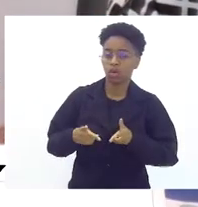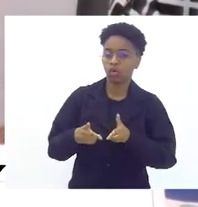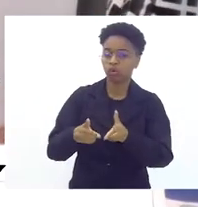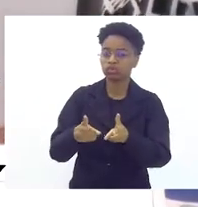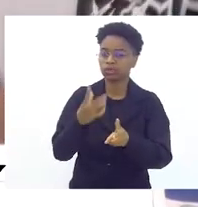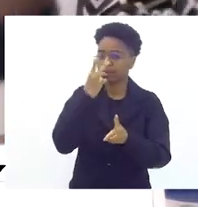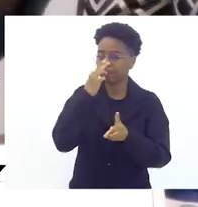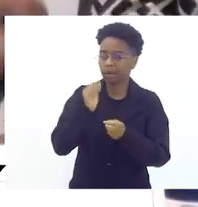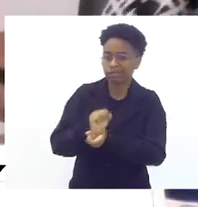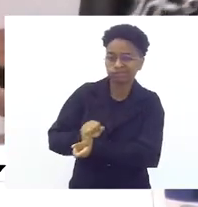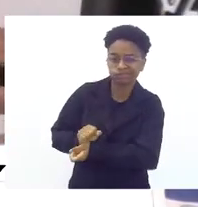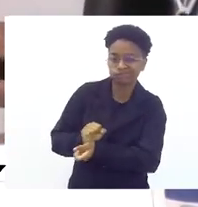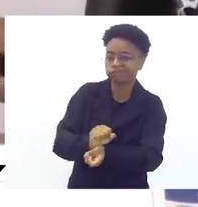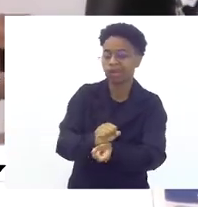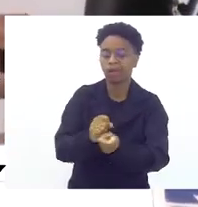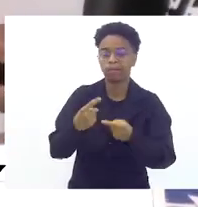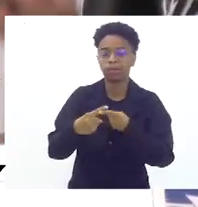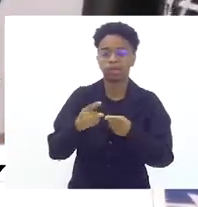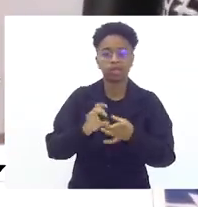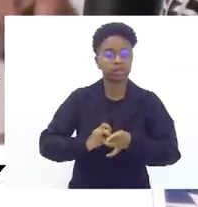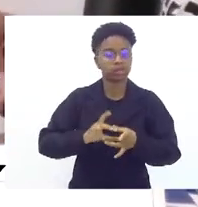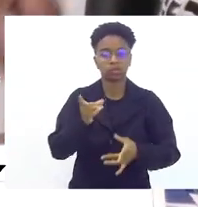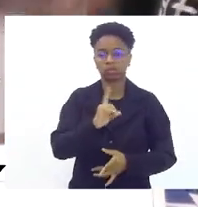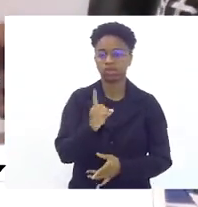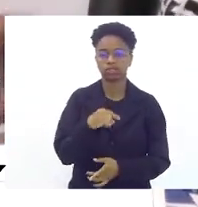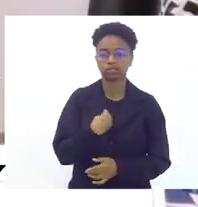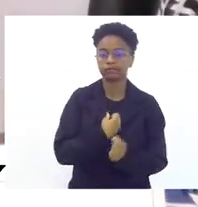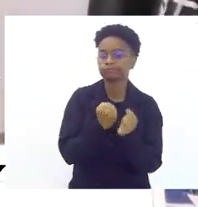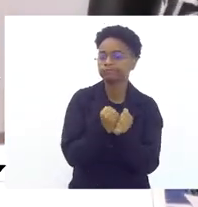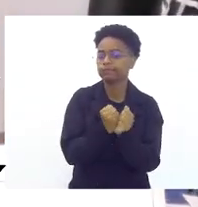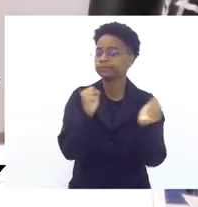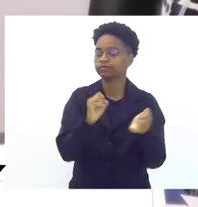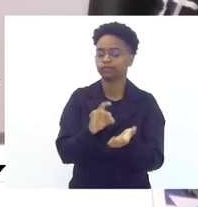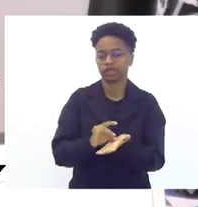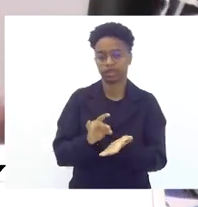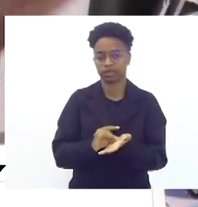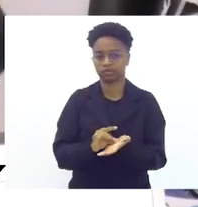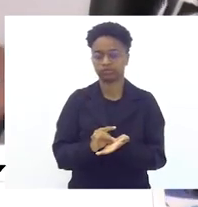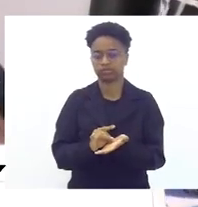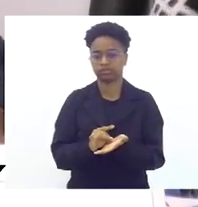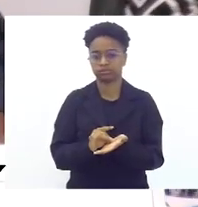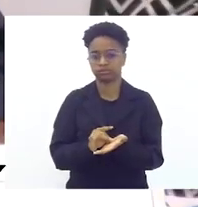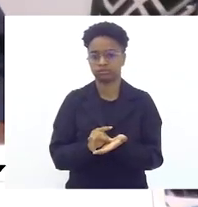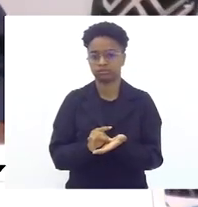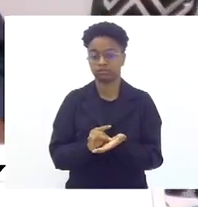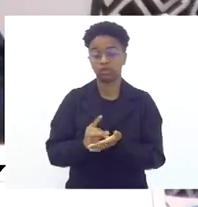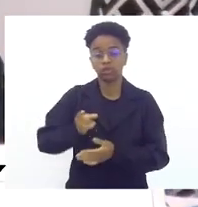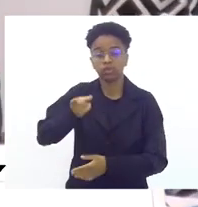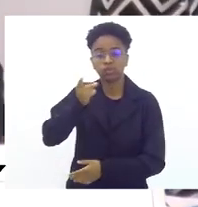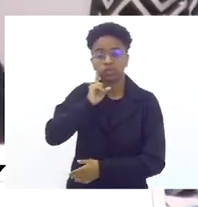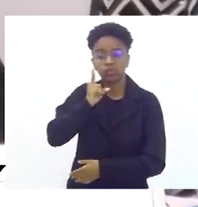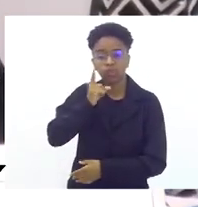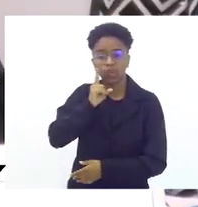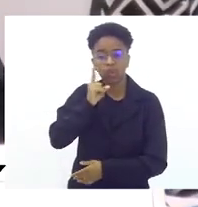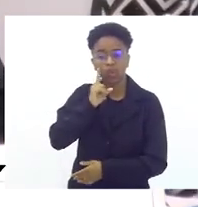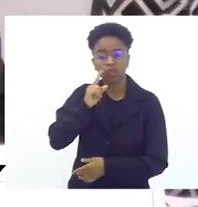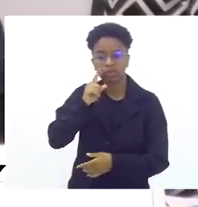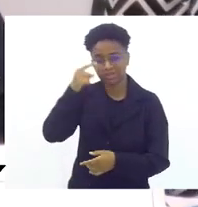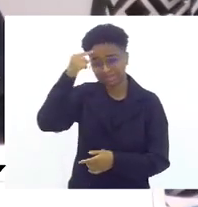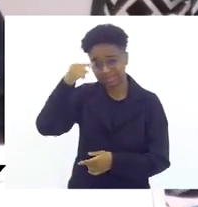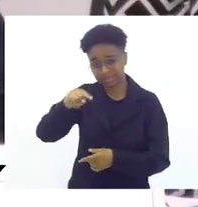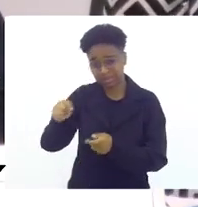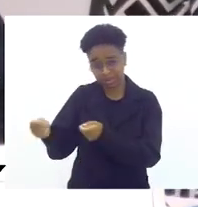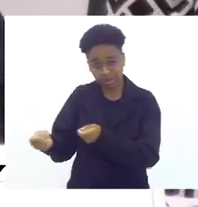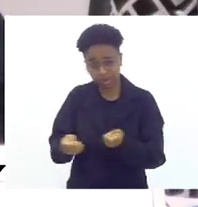correntes porque não nos deixam Livres por completo todos os dias toda semana